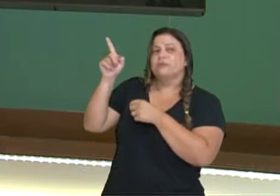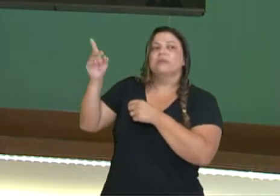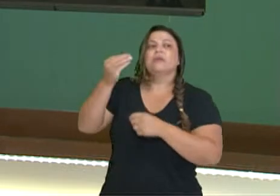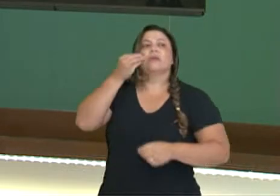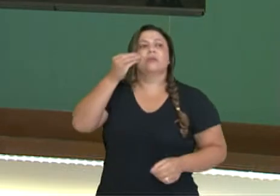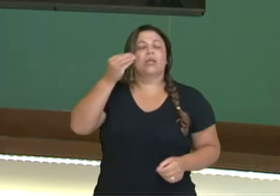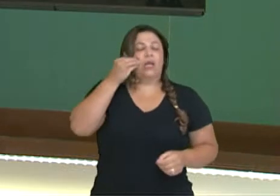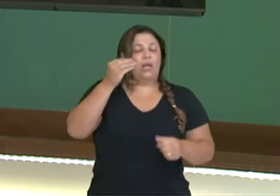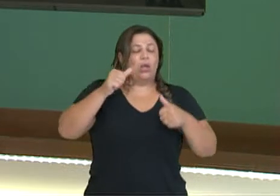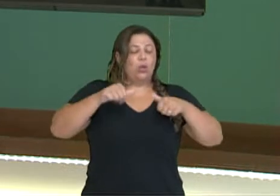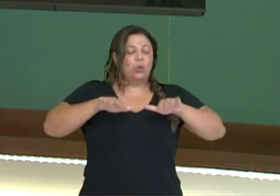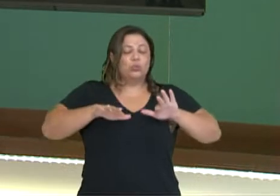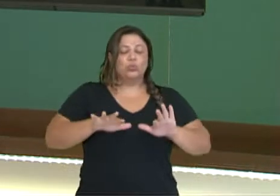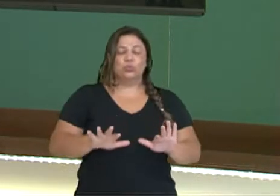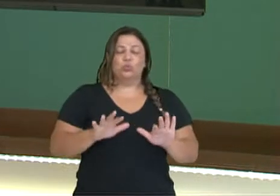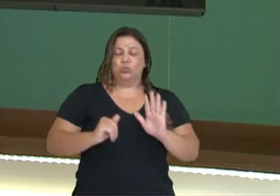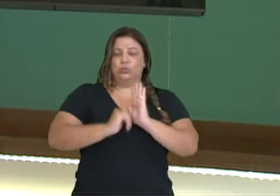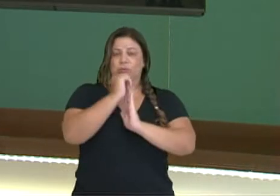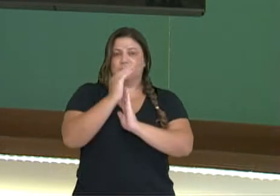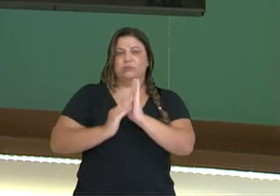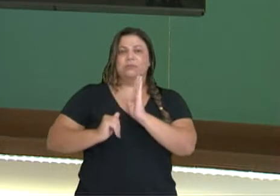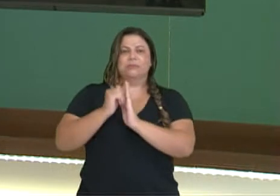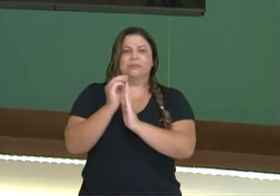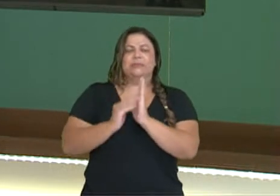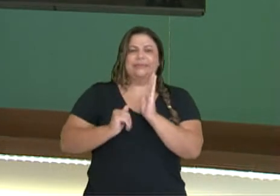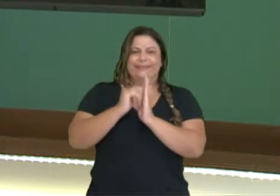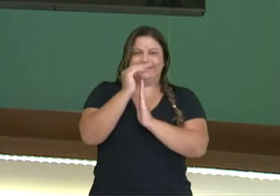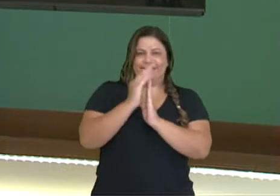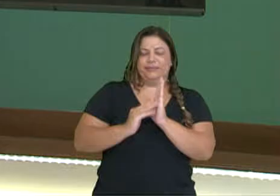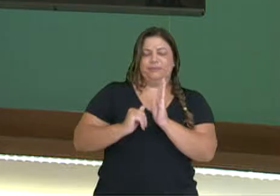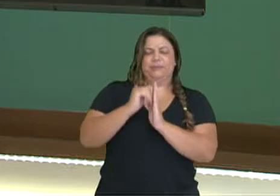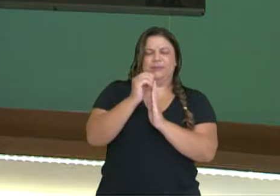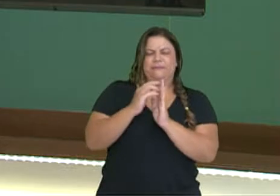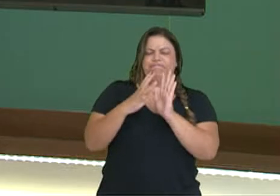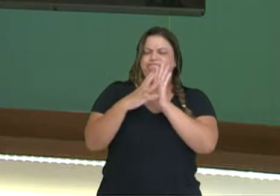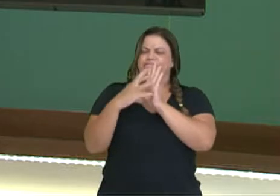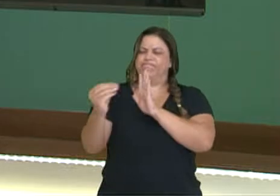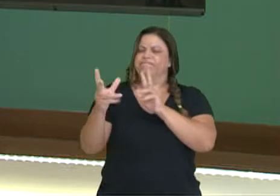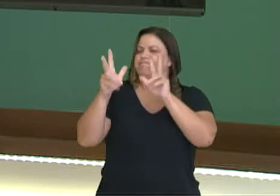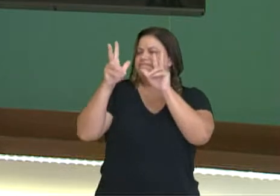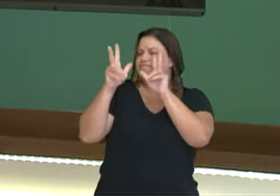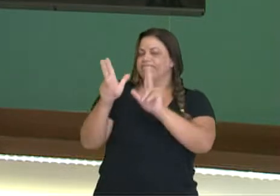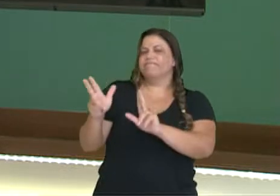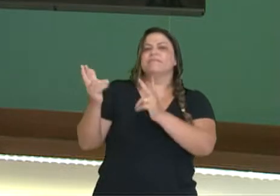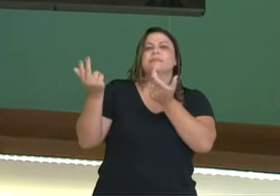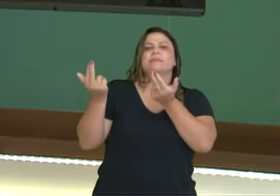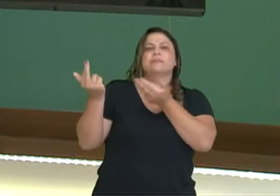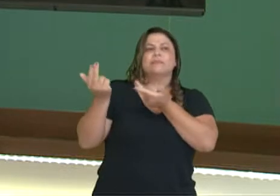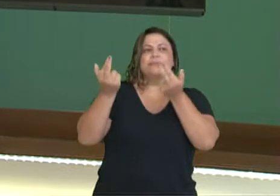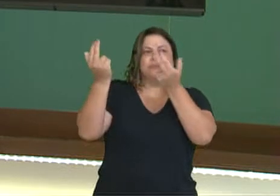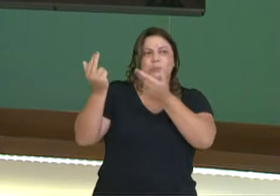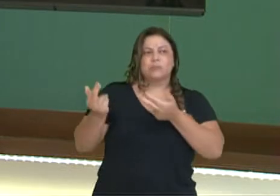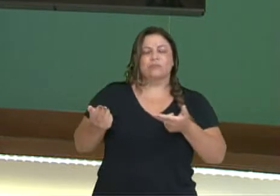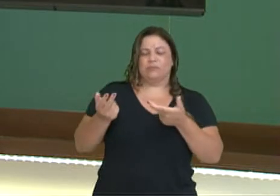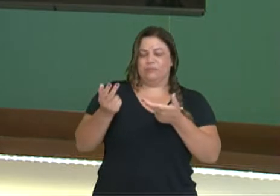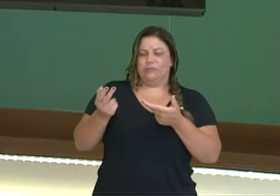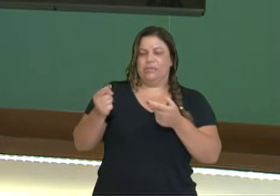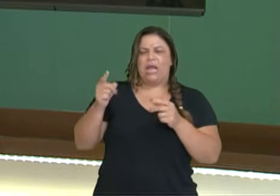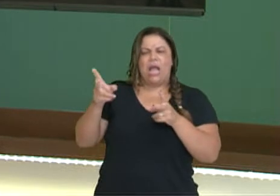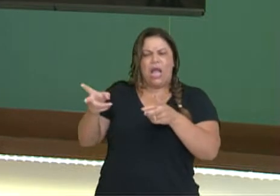deixar a pintura com semelhanças escultóricas. Como assim? É dar um